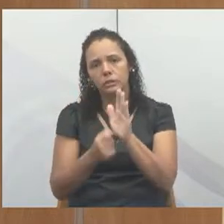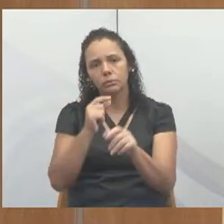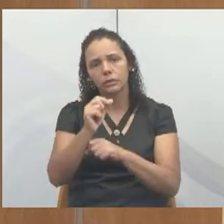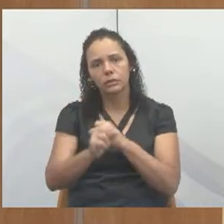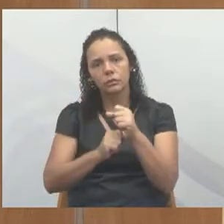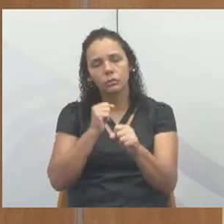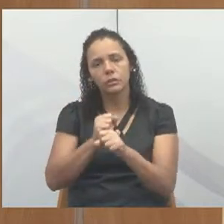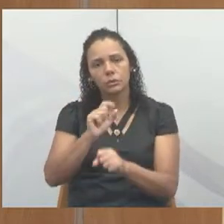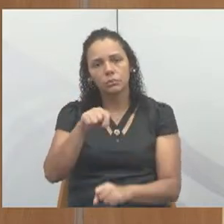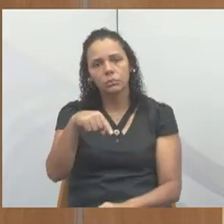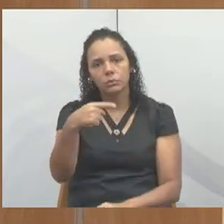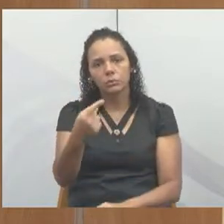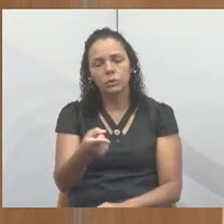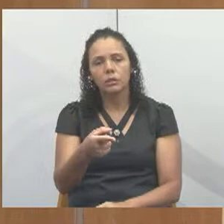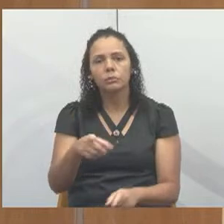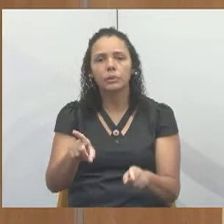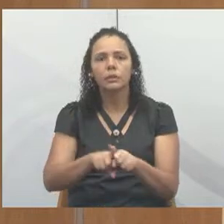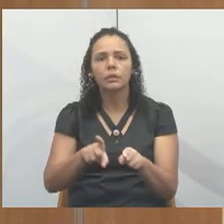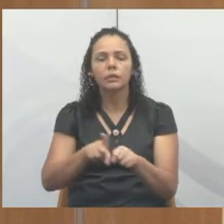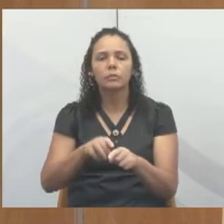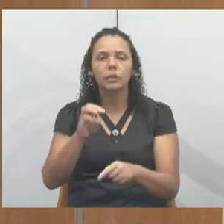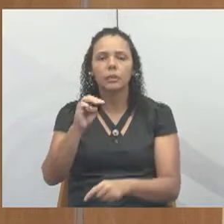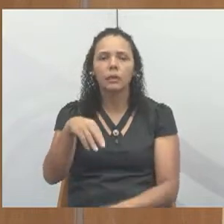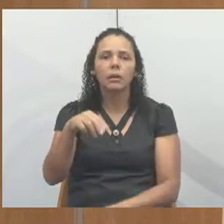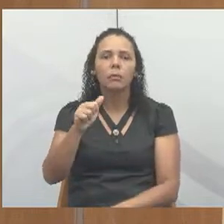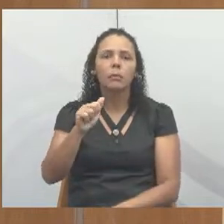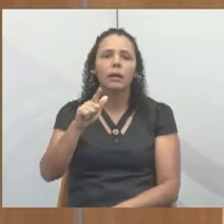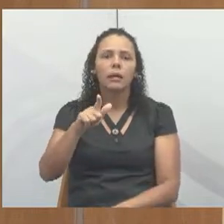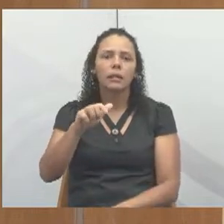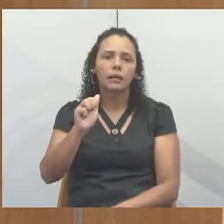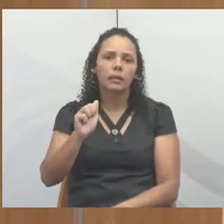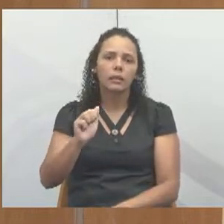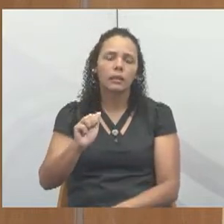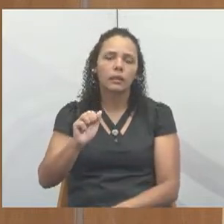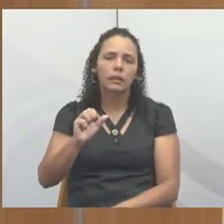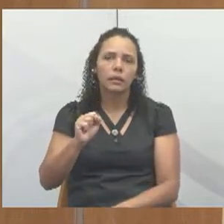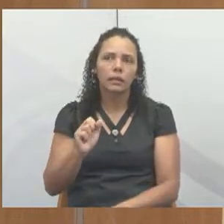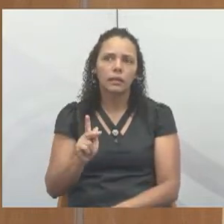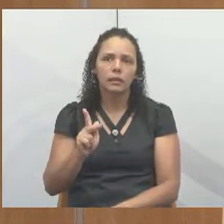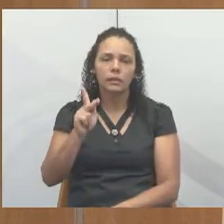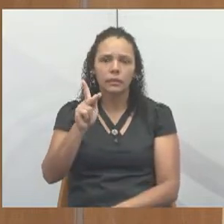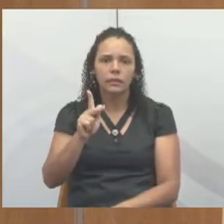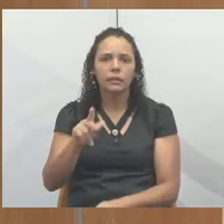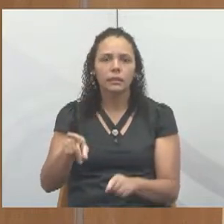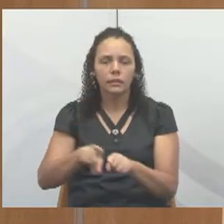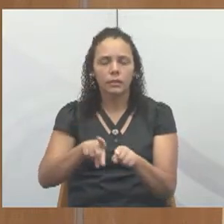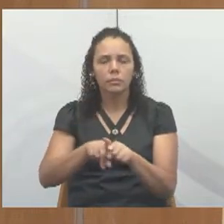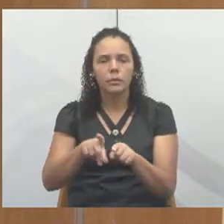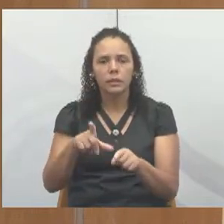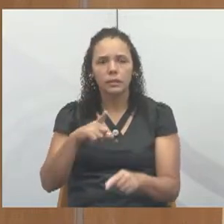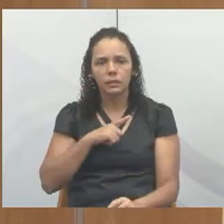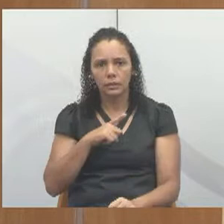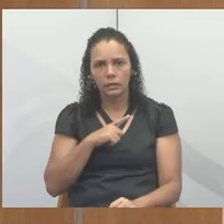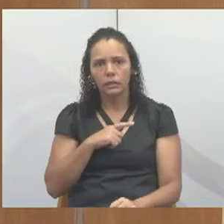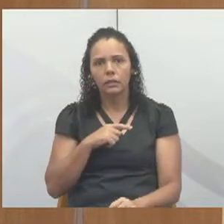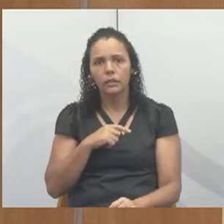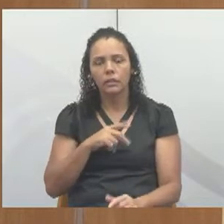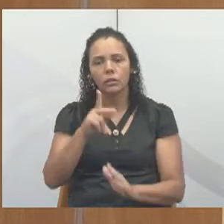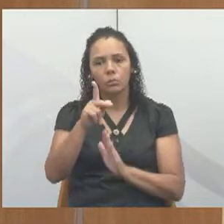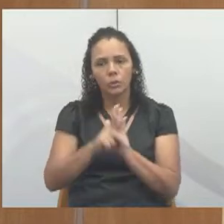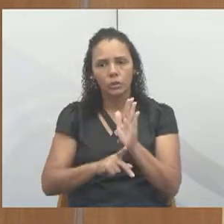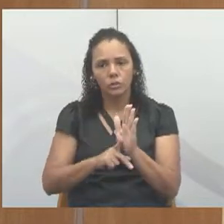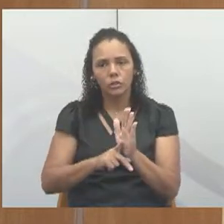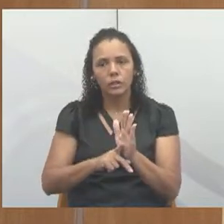Eugênio como o início da duplicação da Malaquiássade. Então, hoje a gente já contratou o projeto executivo, já tem uma empresa fazendo o